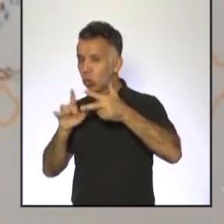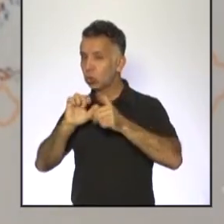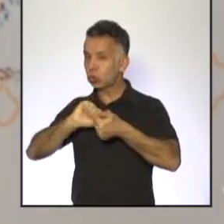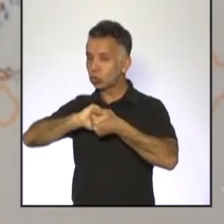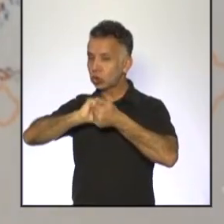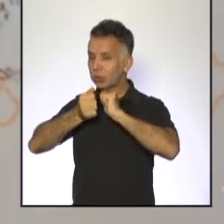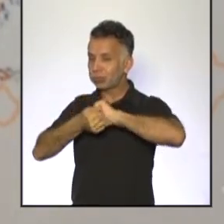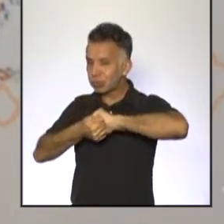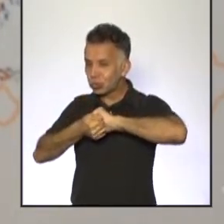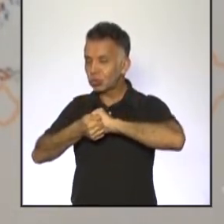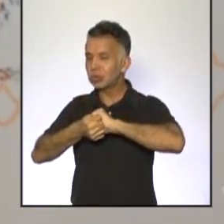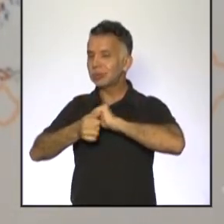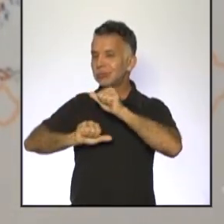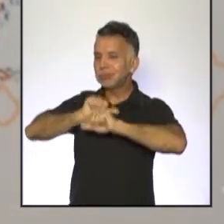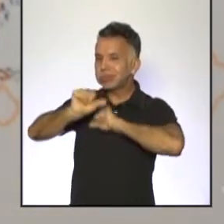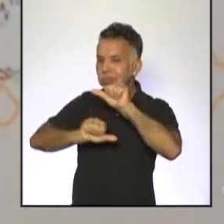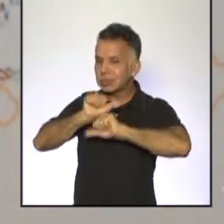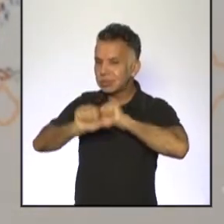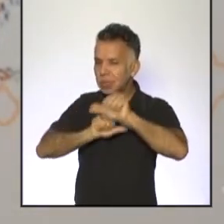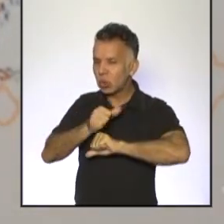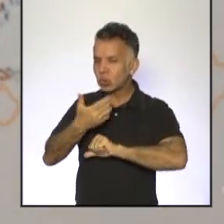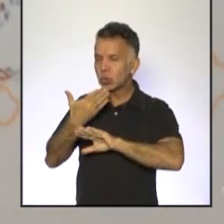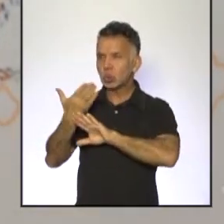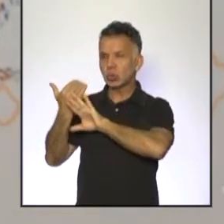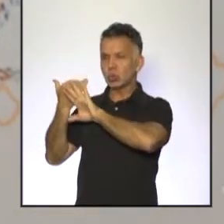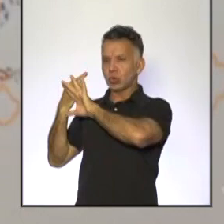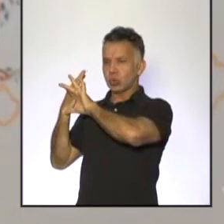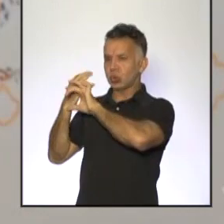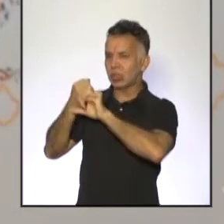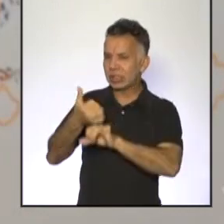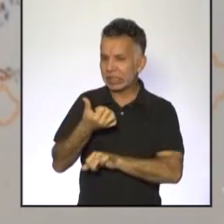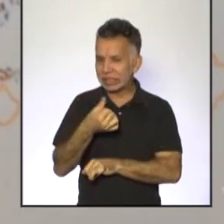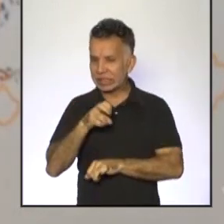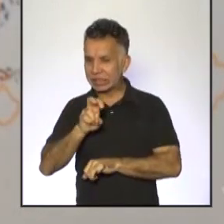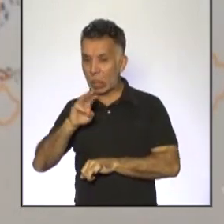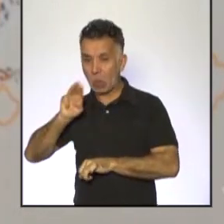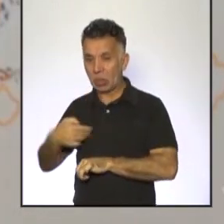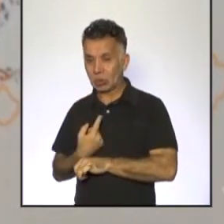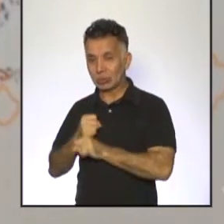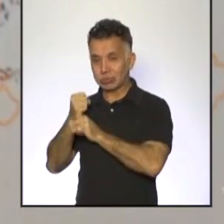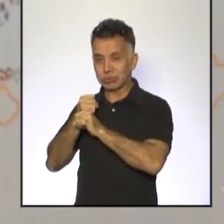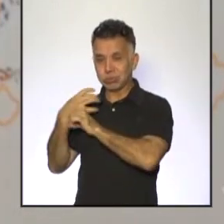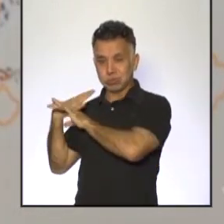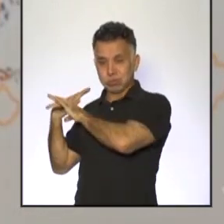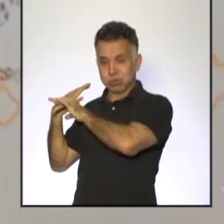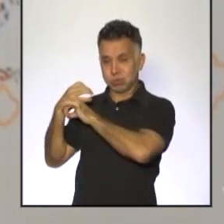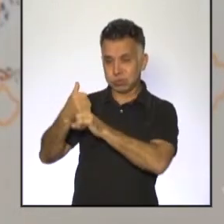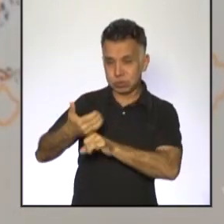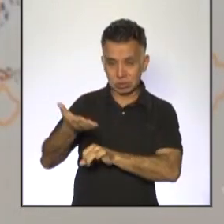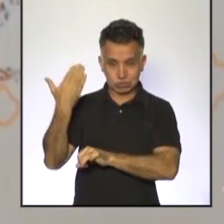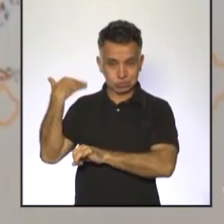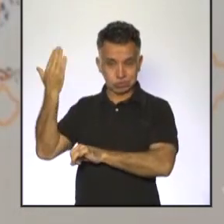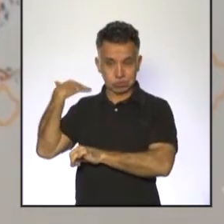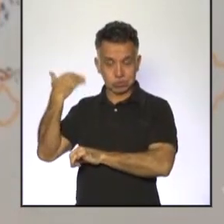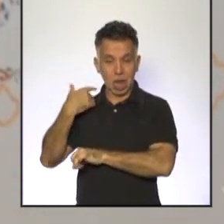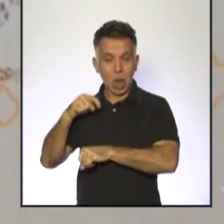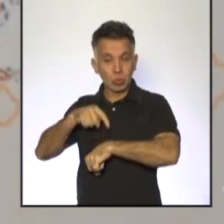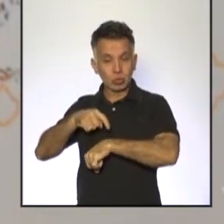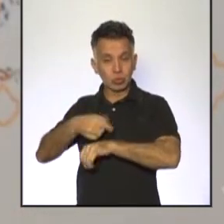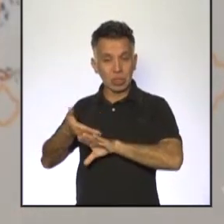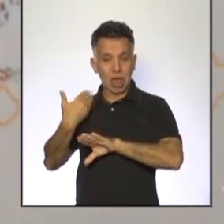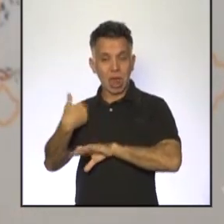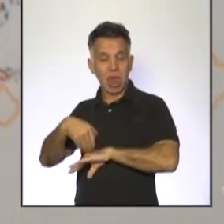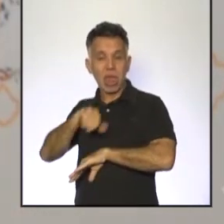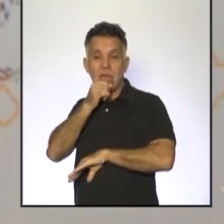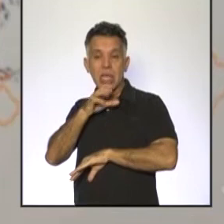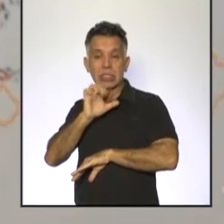últimos 65 milhões de anos, ou seja, são dobramentos recentes, são dobramentos da era Cenozoica, eu chamo